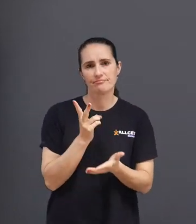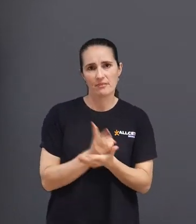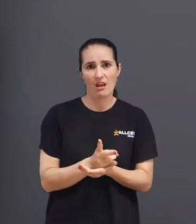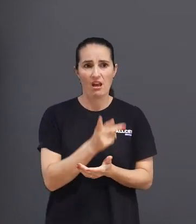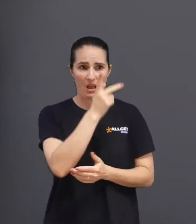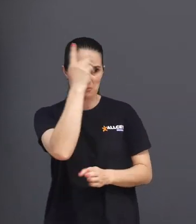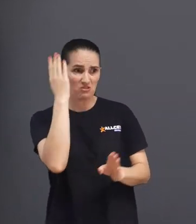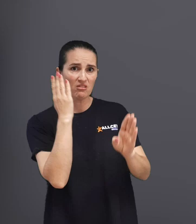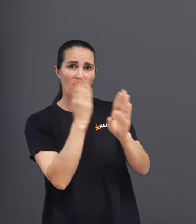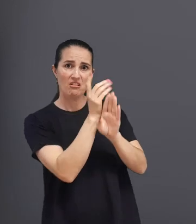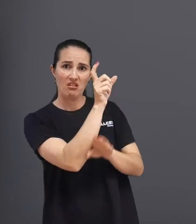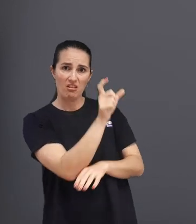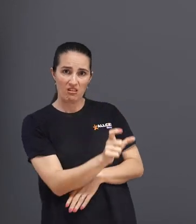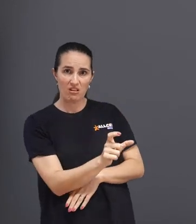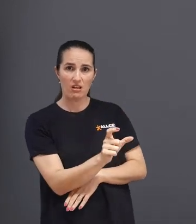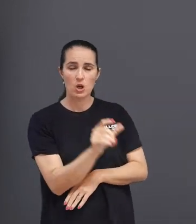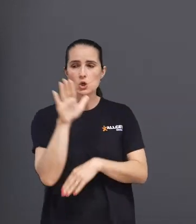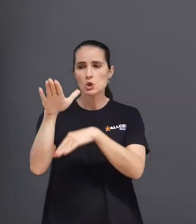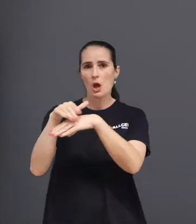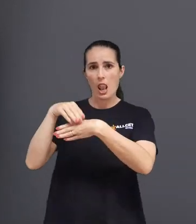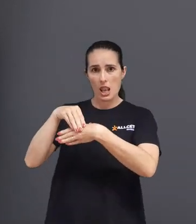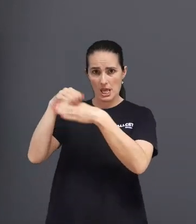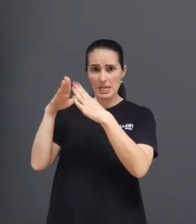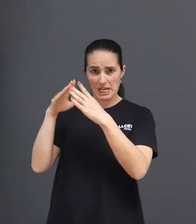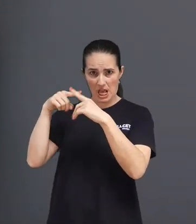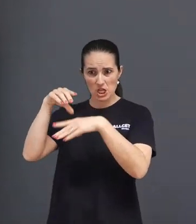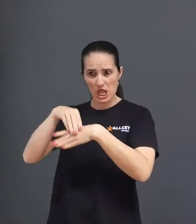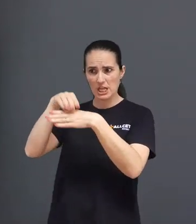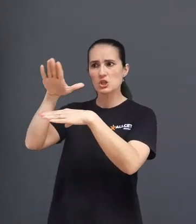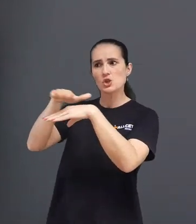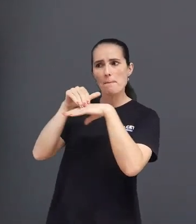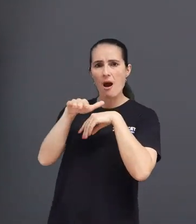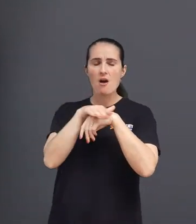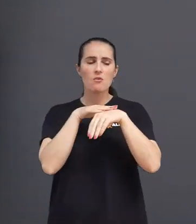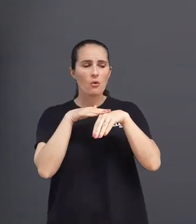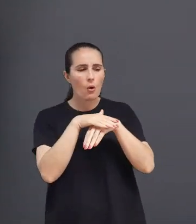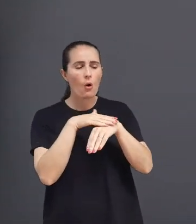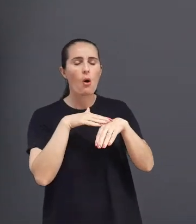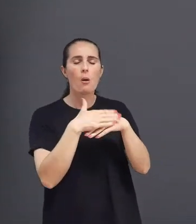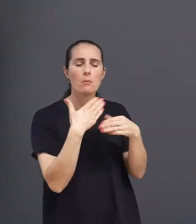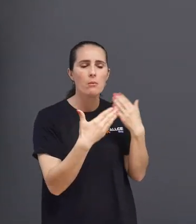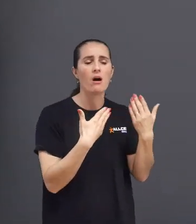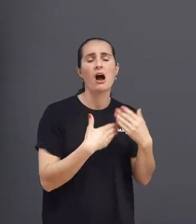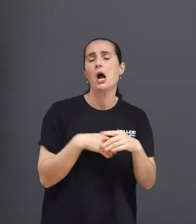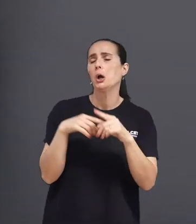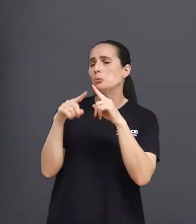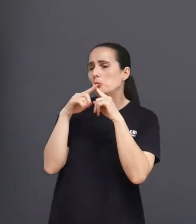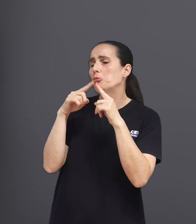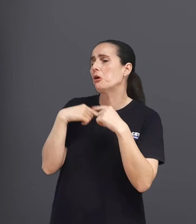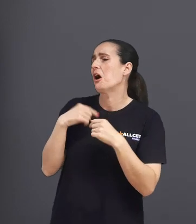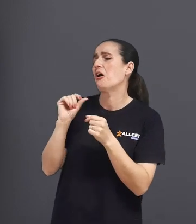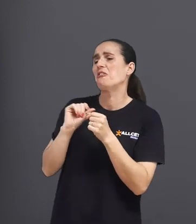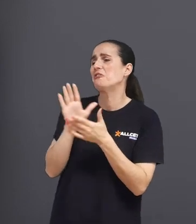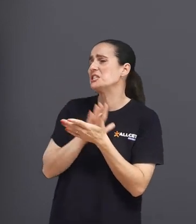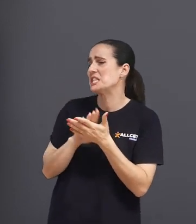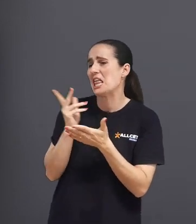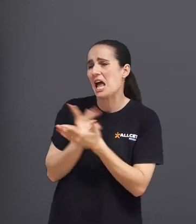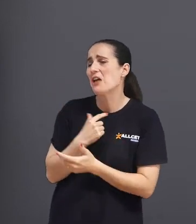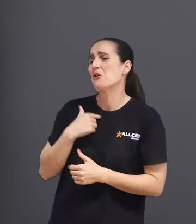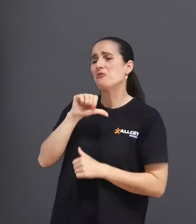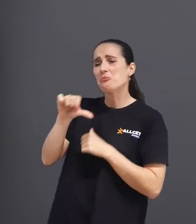foi meio que o pastor apoiou ele. Eu comecei a escutar das mulheres da igreja aqui em Jaraguá do Sul